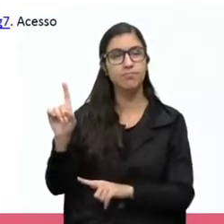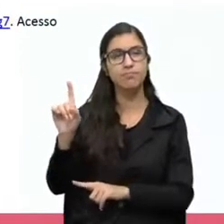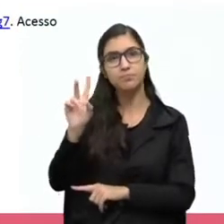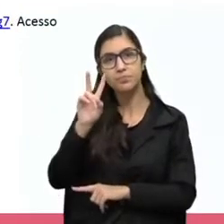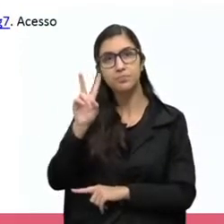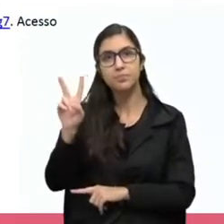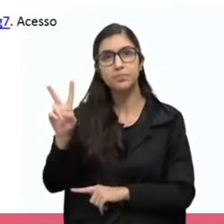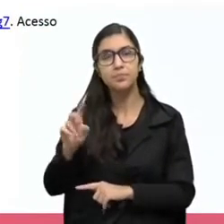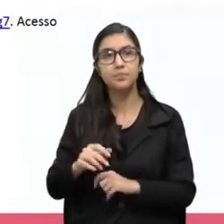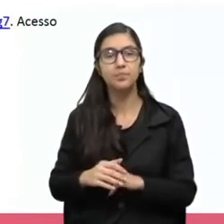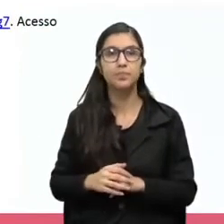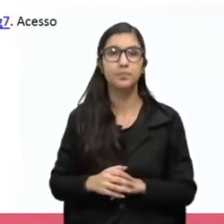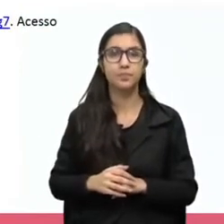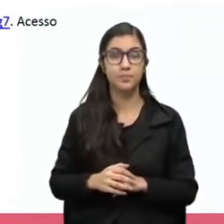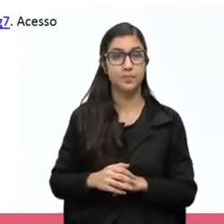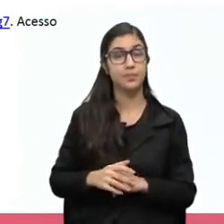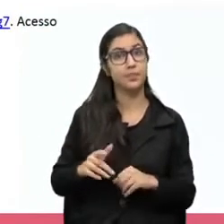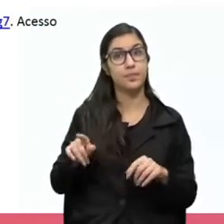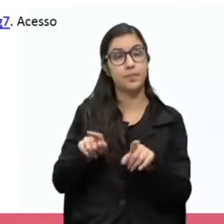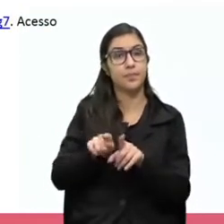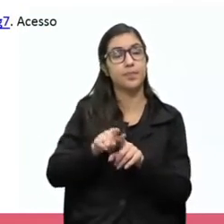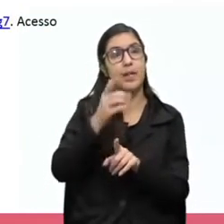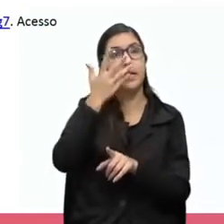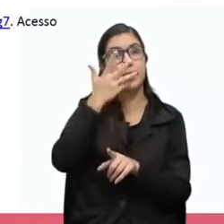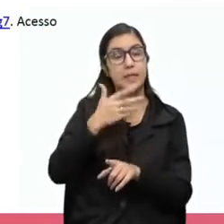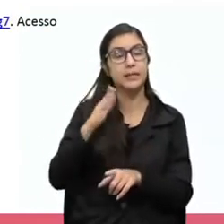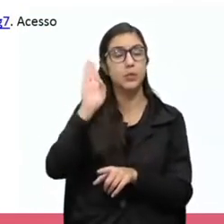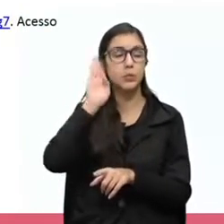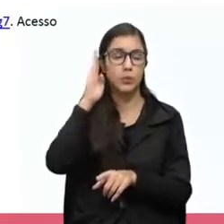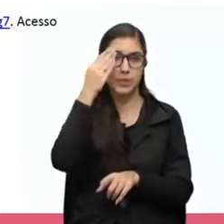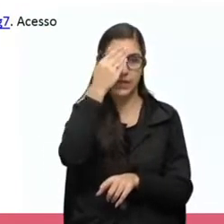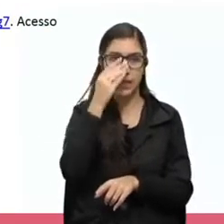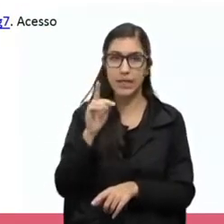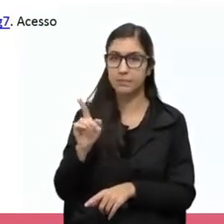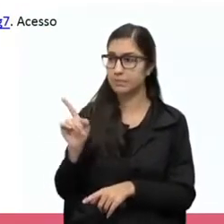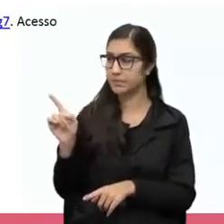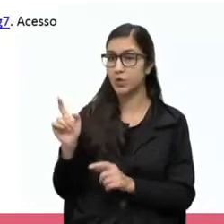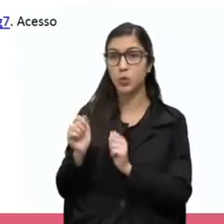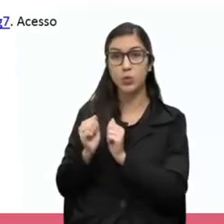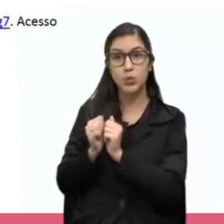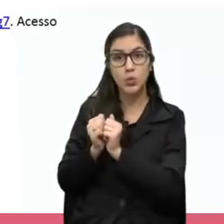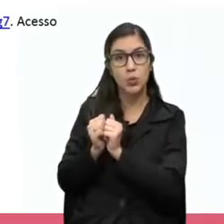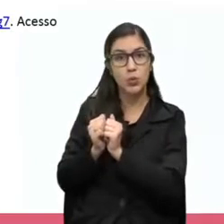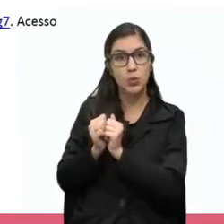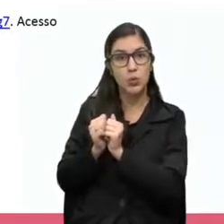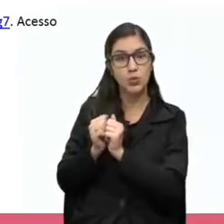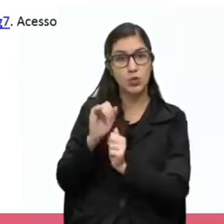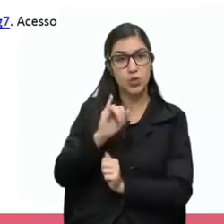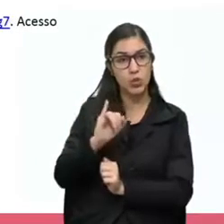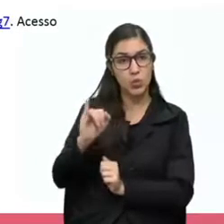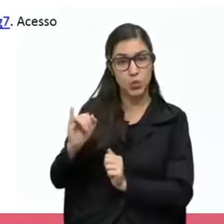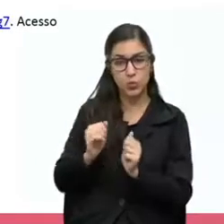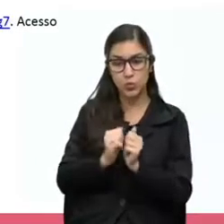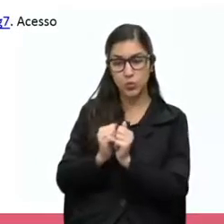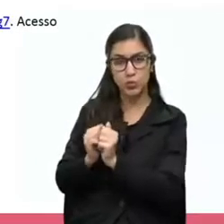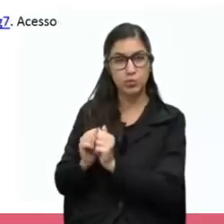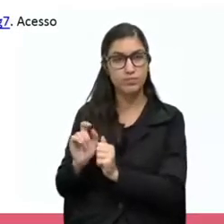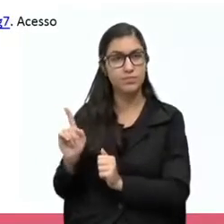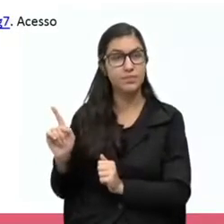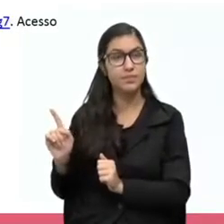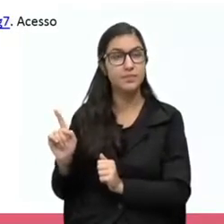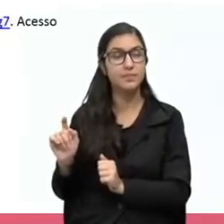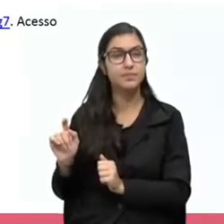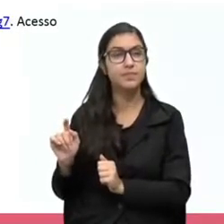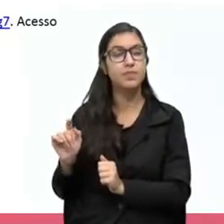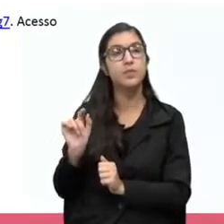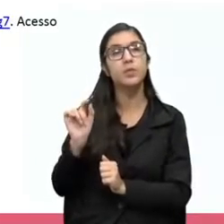verão também uma criança com surdo-cegueira, certo? Com um instrutor mediador. E ele diz